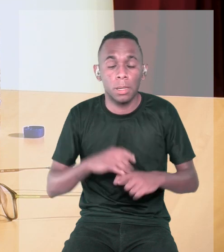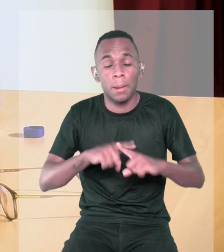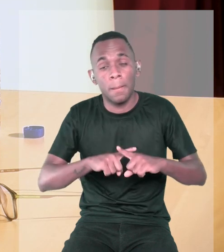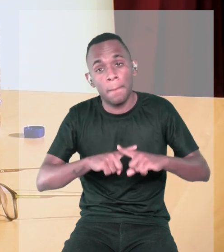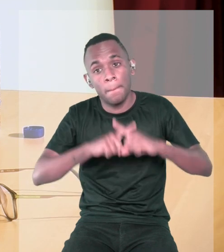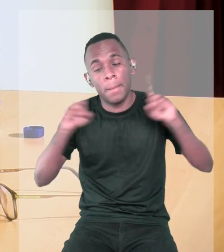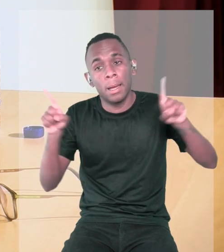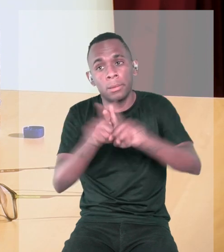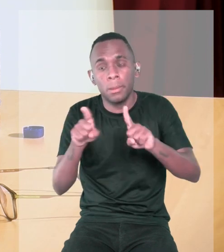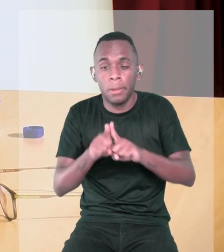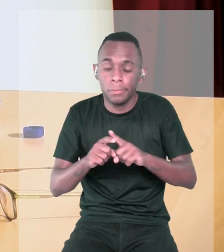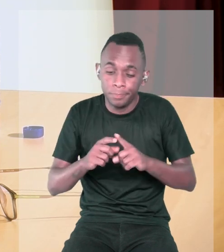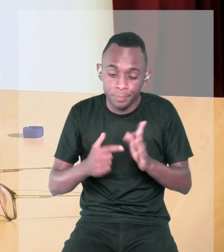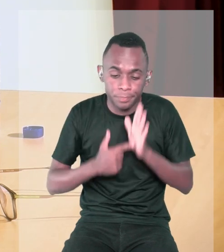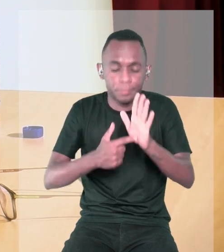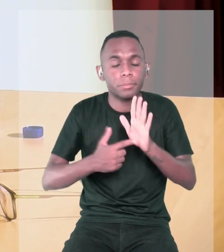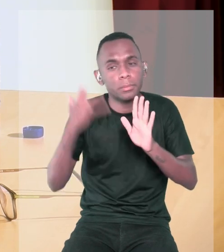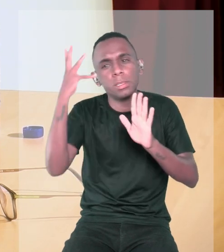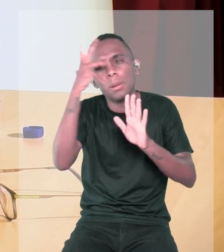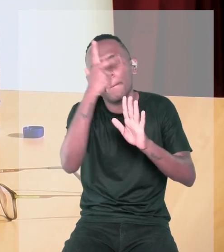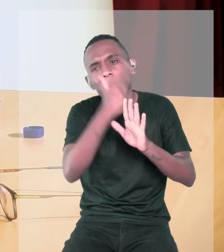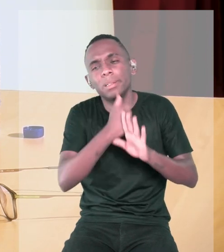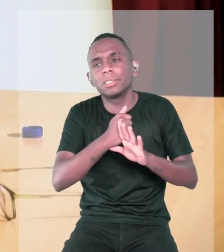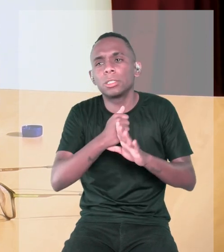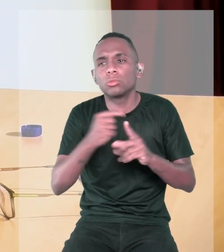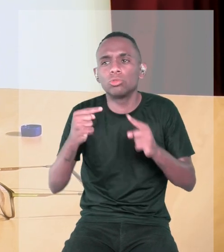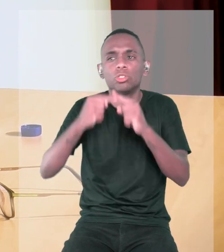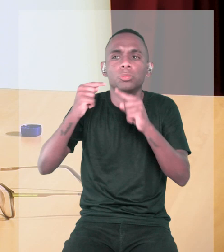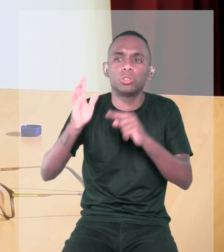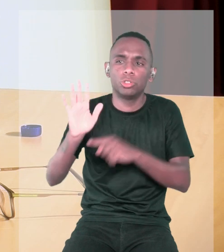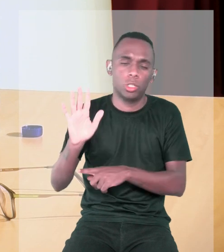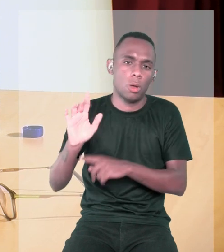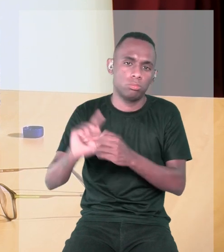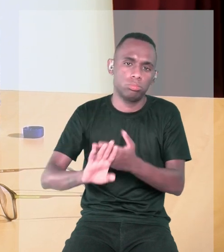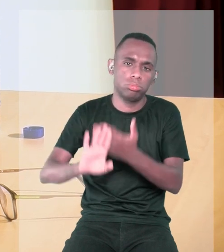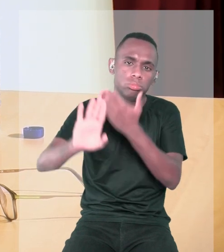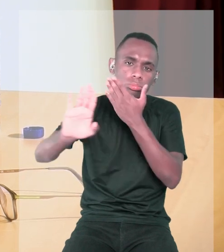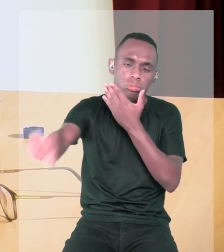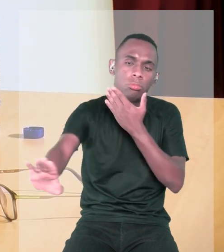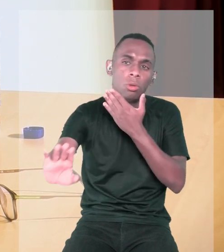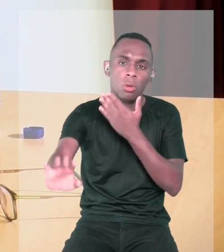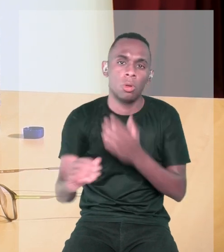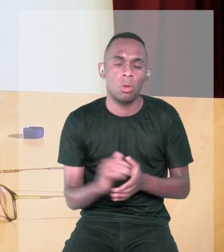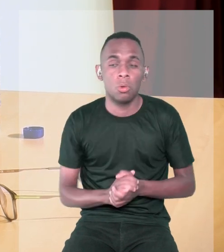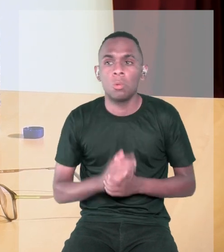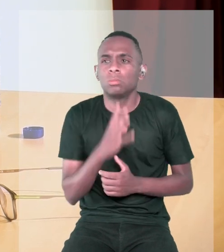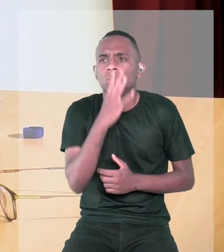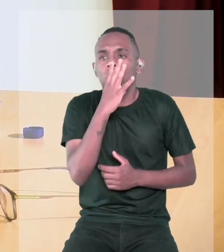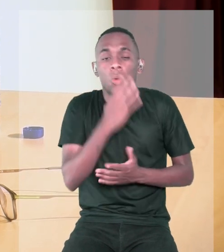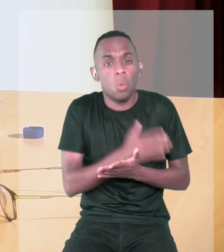mas também ressaltar a beleza de uma espécie de despedida. O encanto